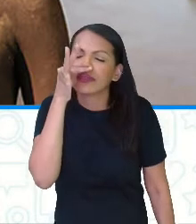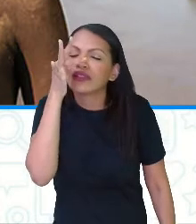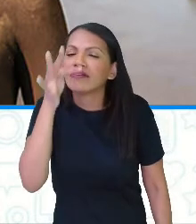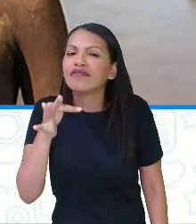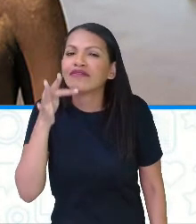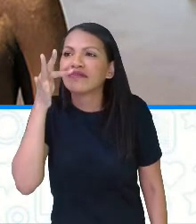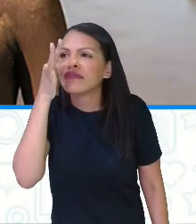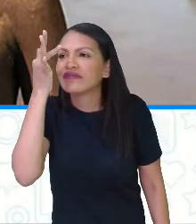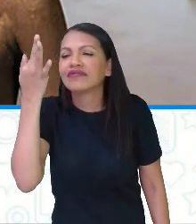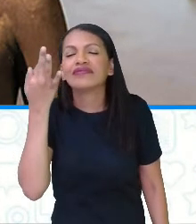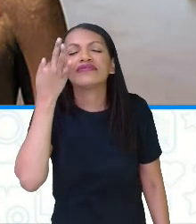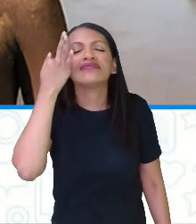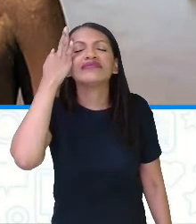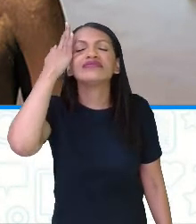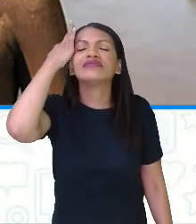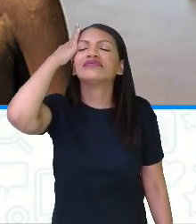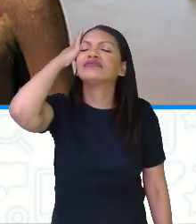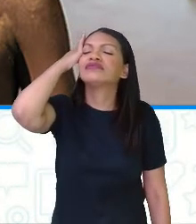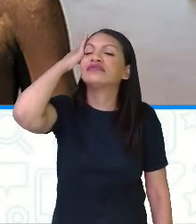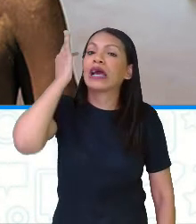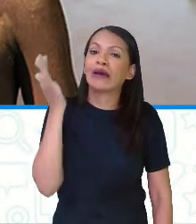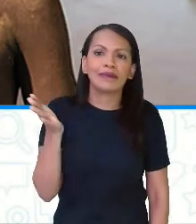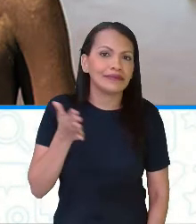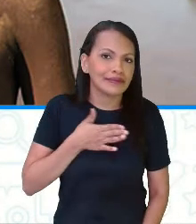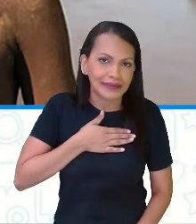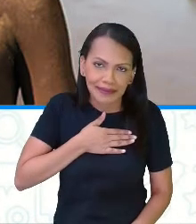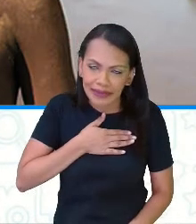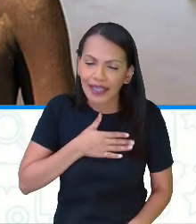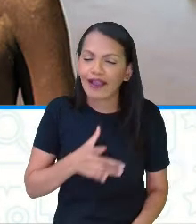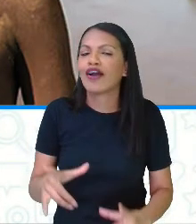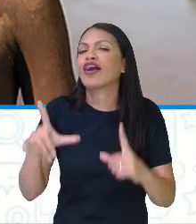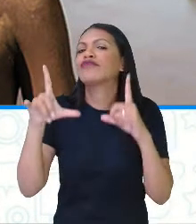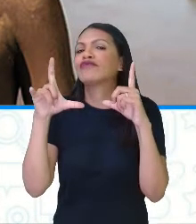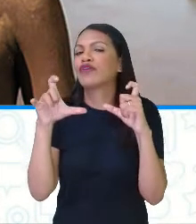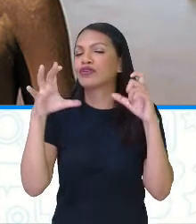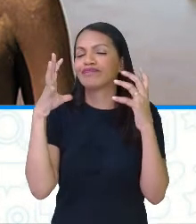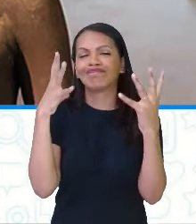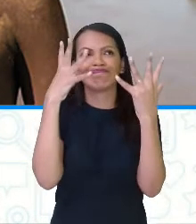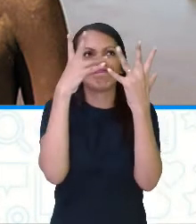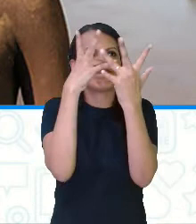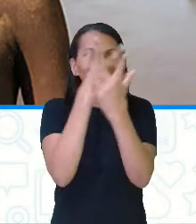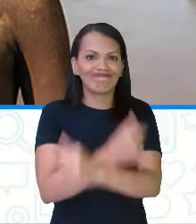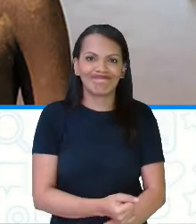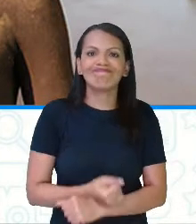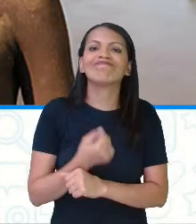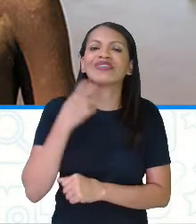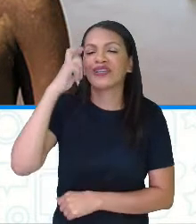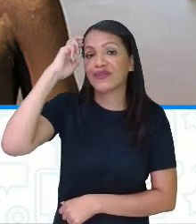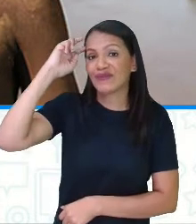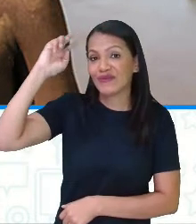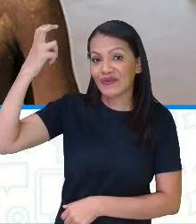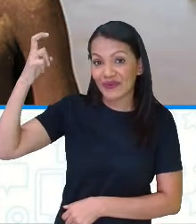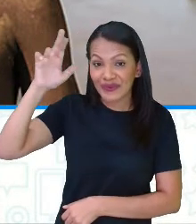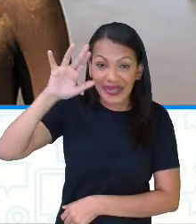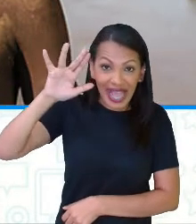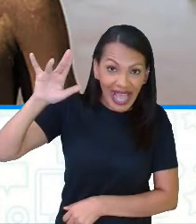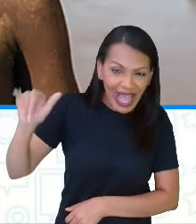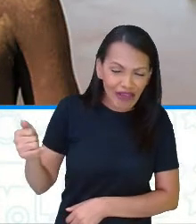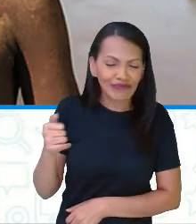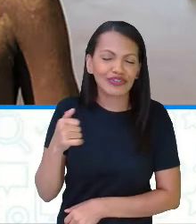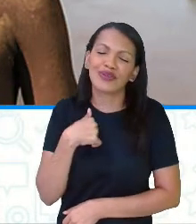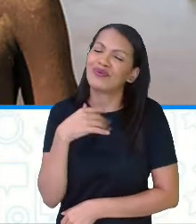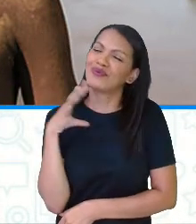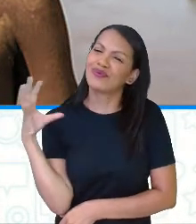Muito bonita, gente, essa foto. Para mim, a foto belíssima. Sempre quando eu vou tratar sobre cultura afro, eu trago essa foto, que eu acho